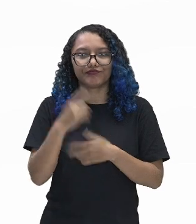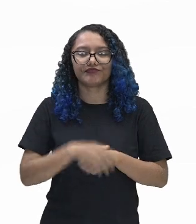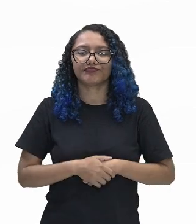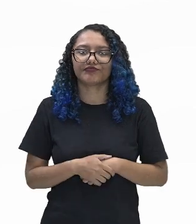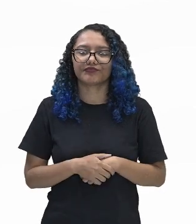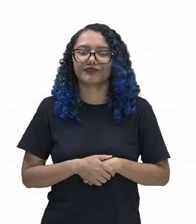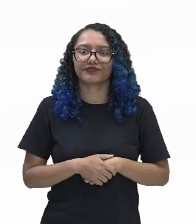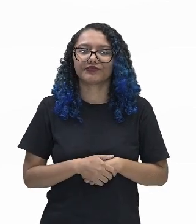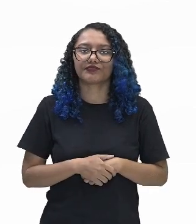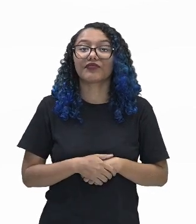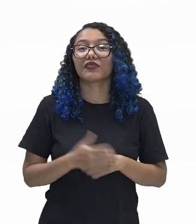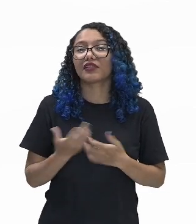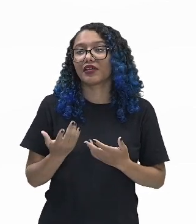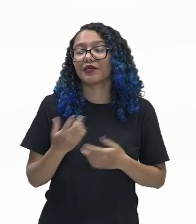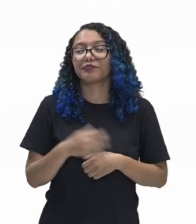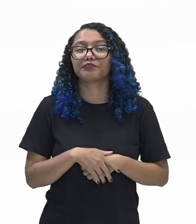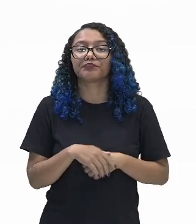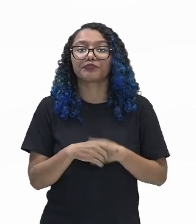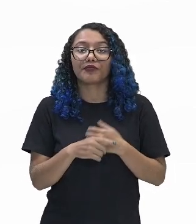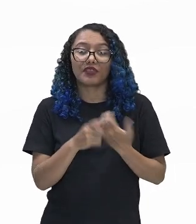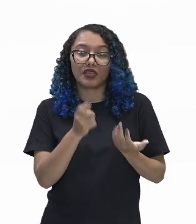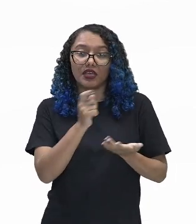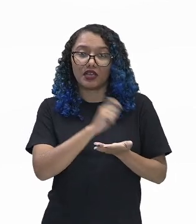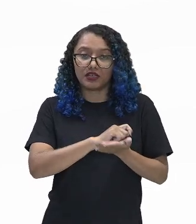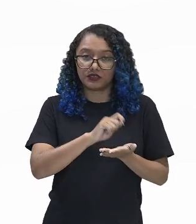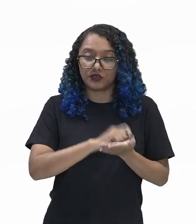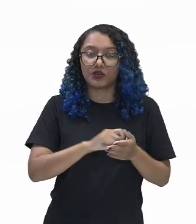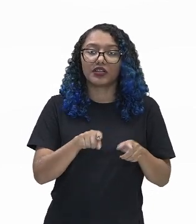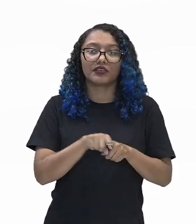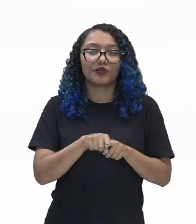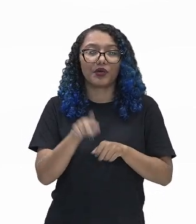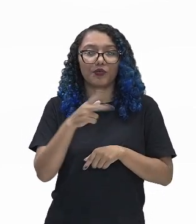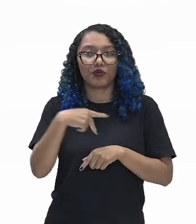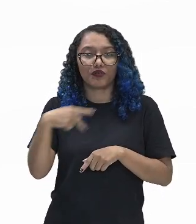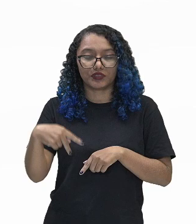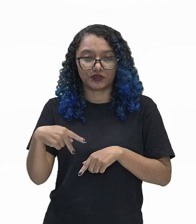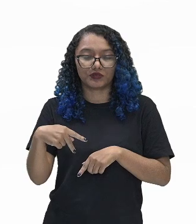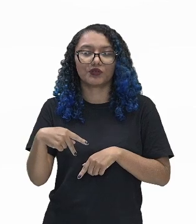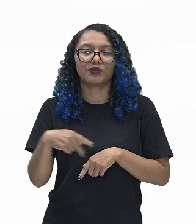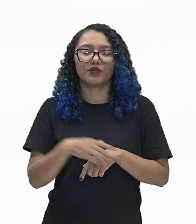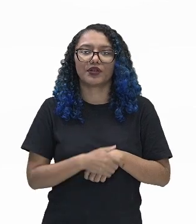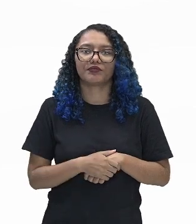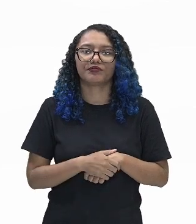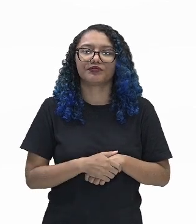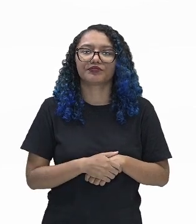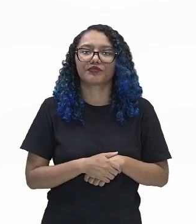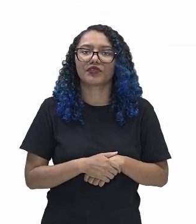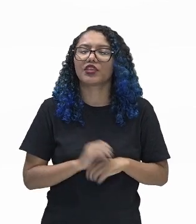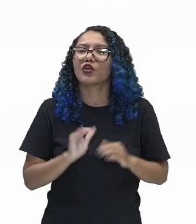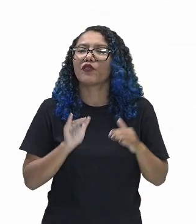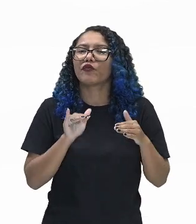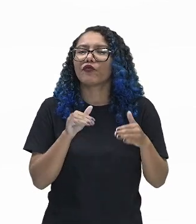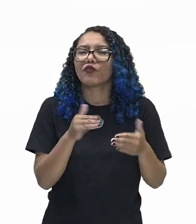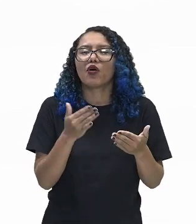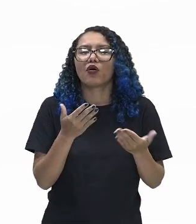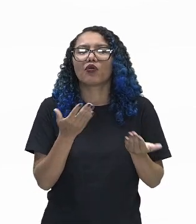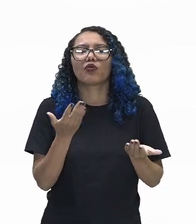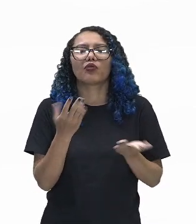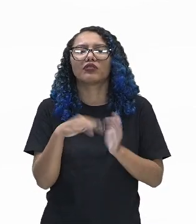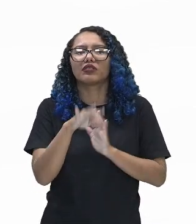de escritora, professora lá na Universidade de Pernambuco, e ela vai escrever textos